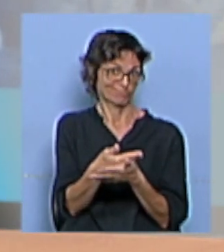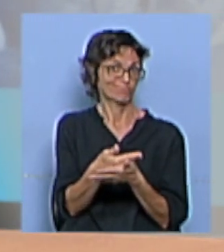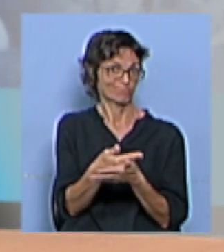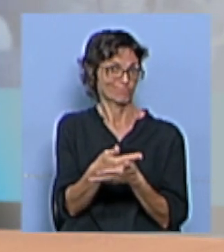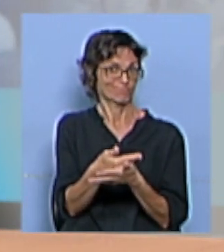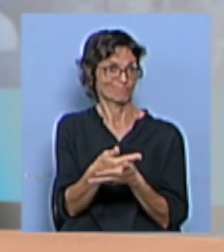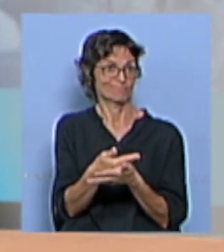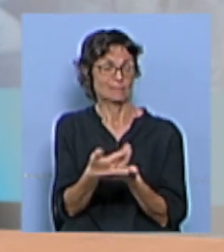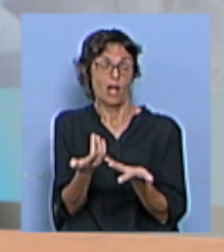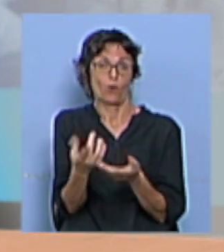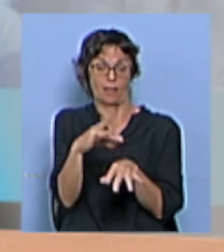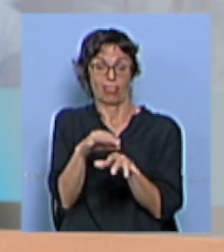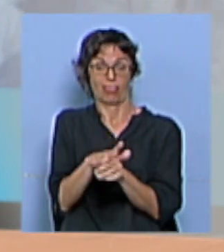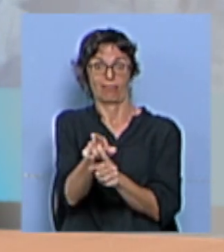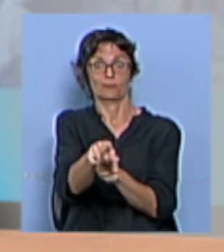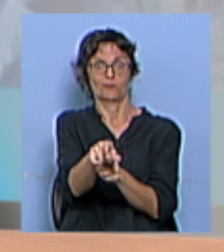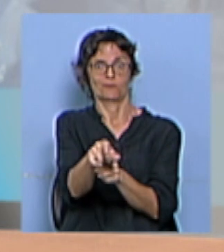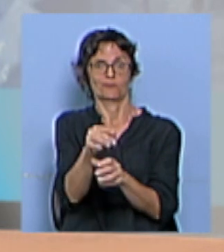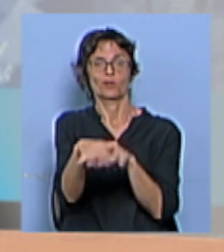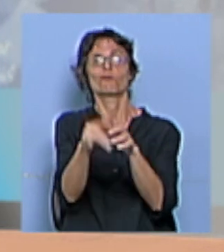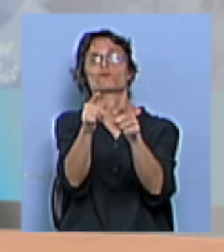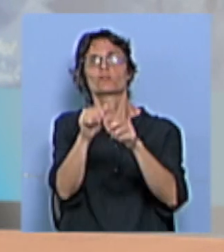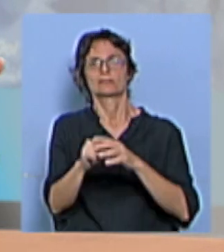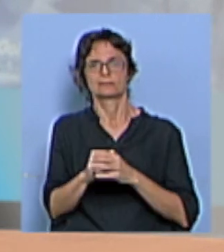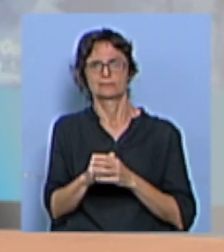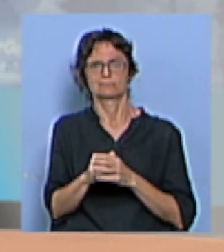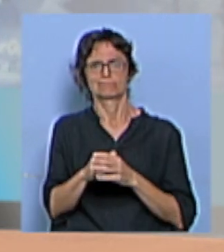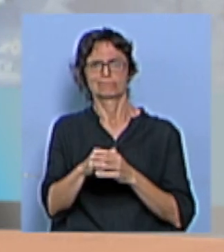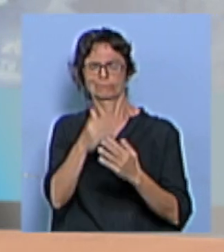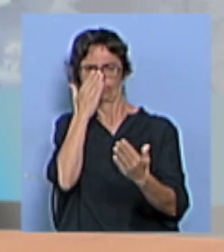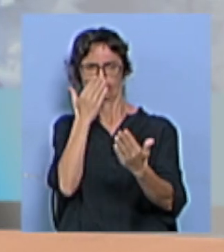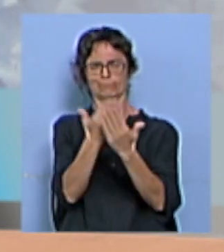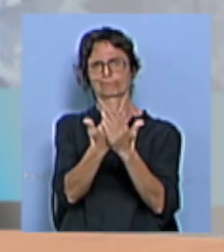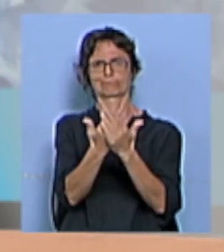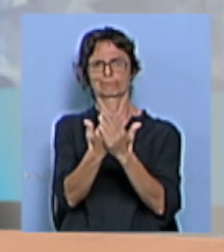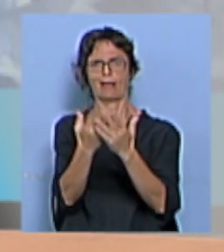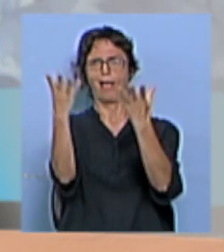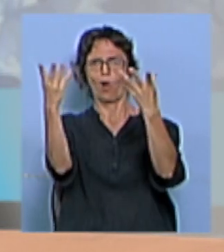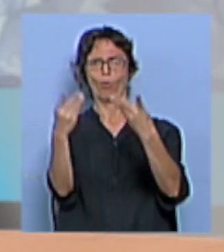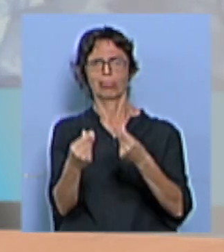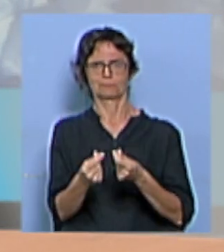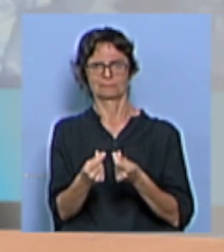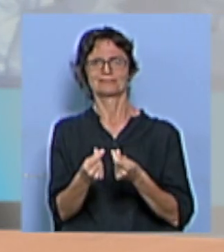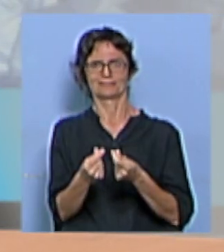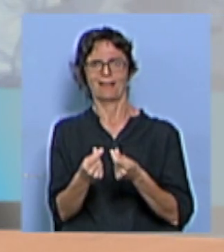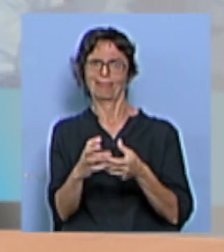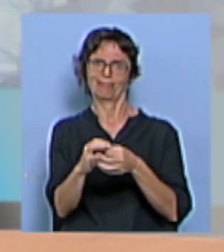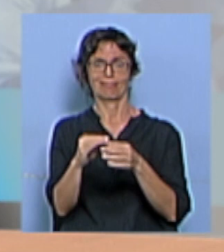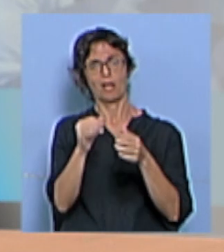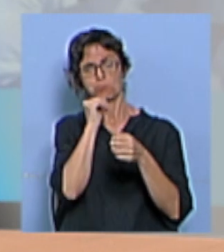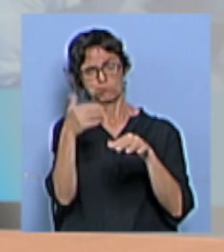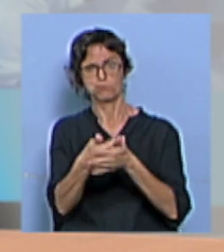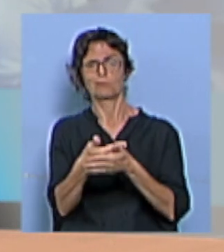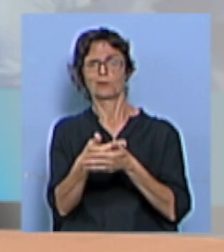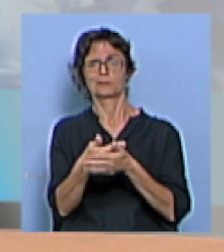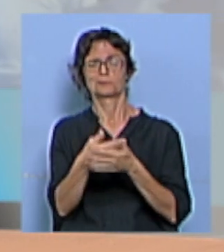Esta tragédia do vírus, de repente, põe perante nós a contabilidade da morte, todos os dias. E nós sabemos, todos os dias estamos